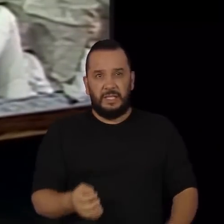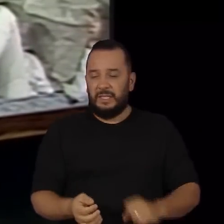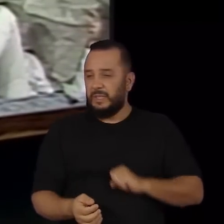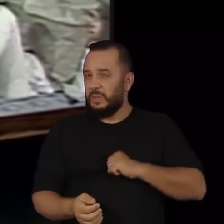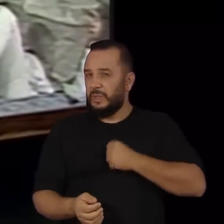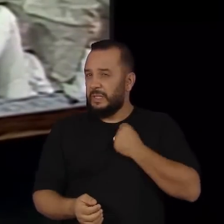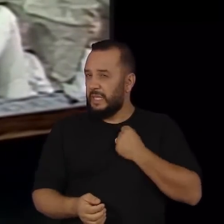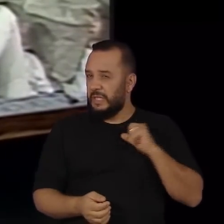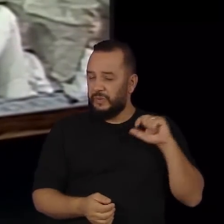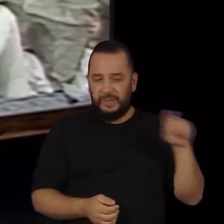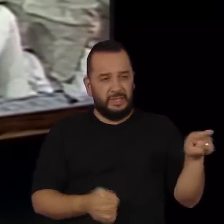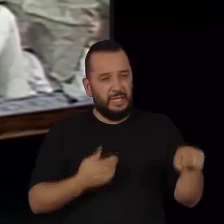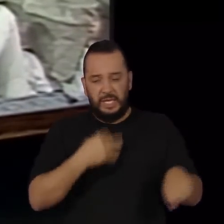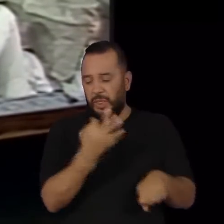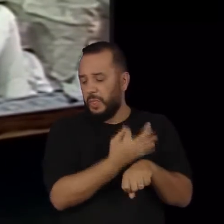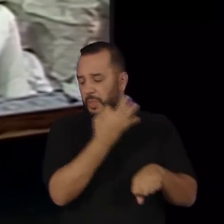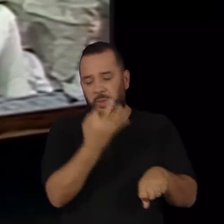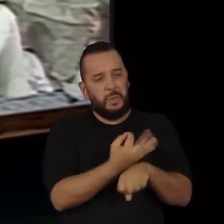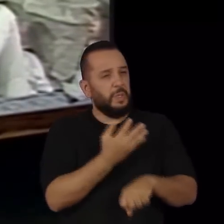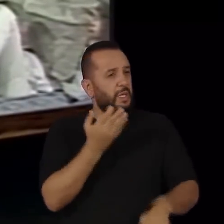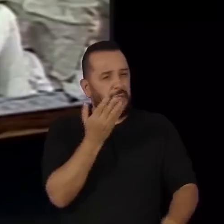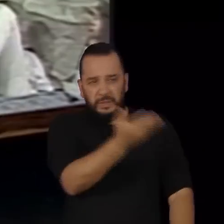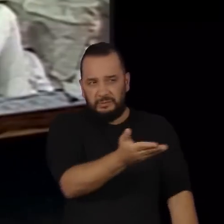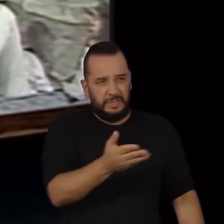te suporto!